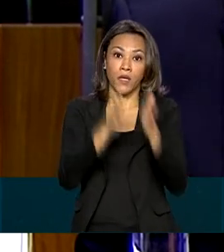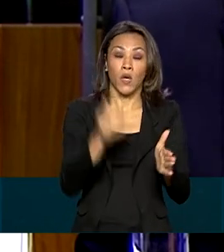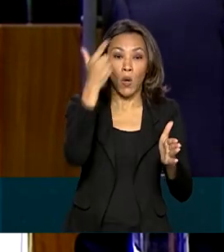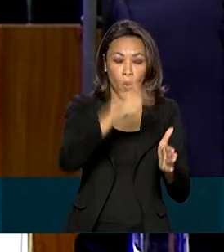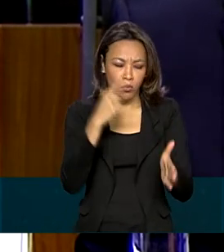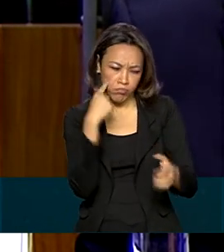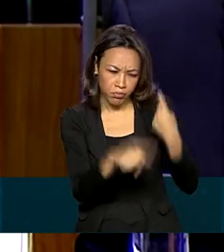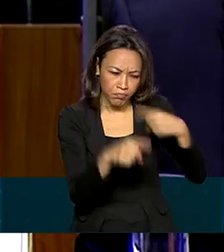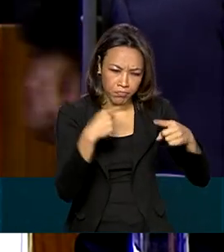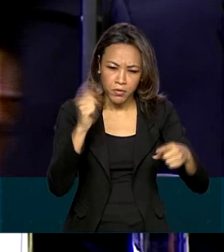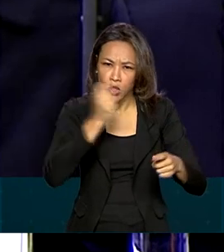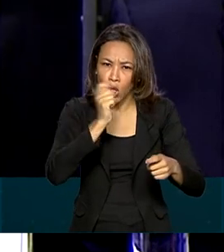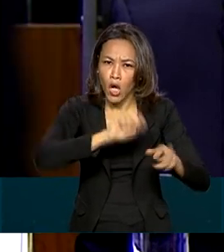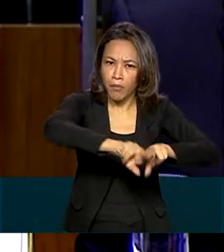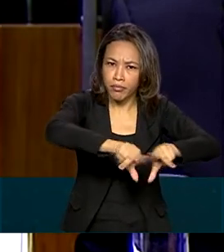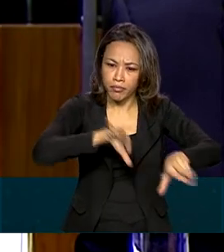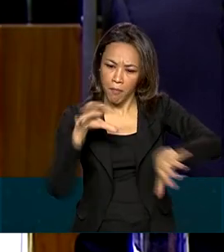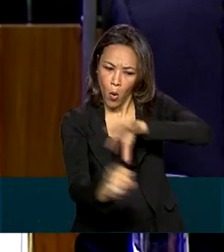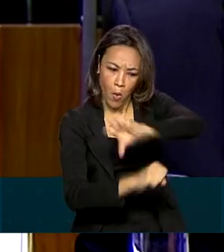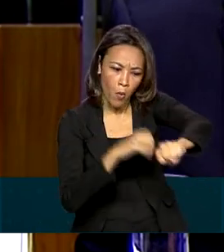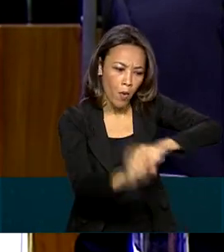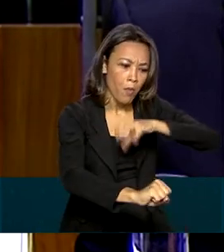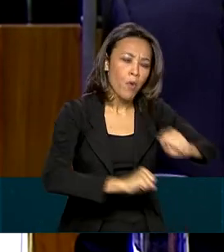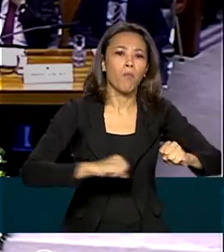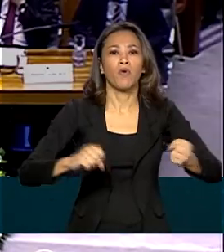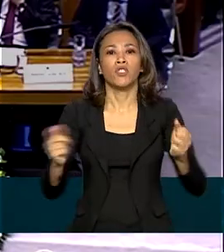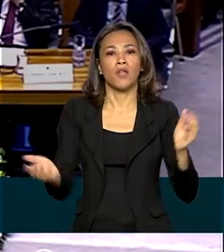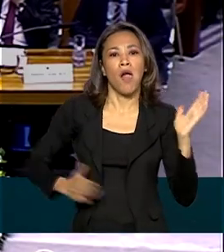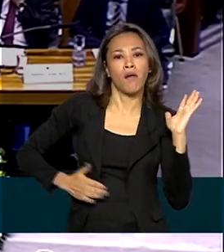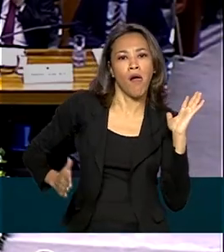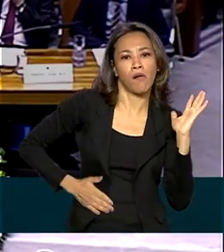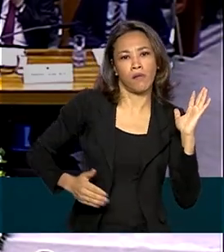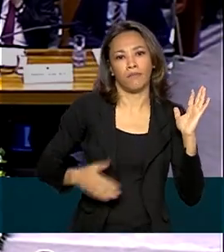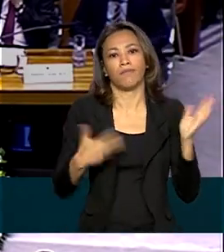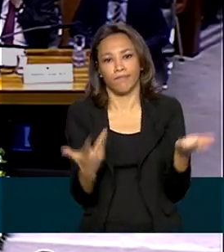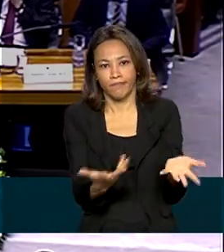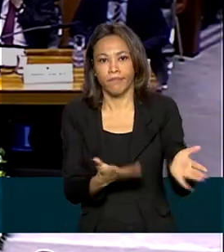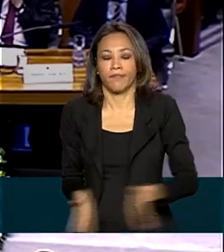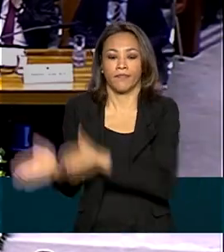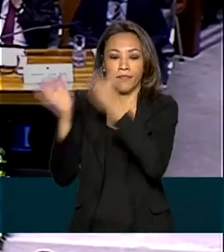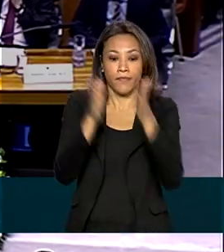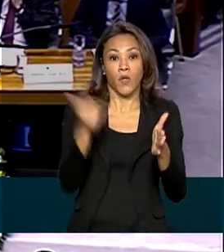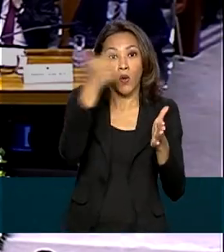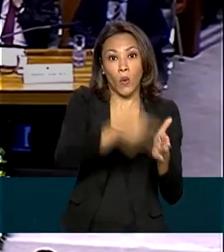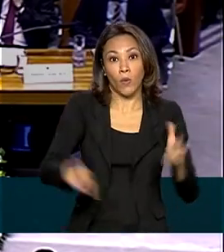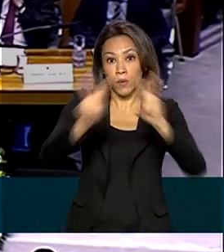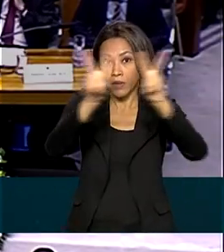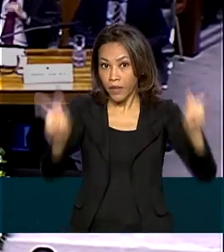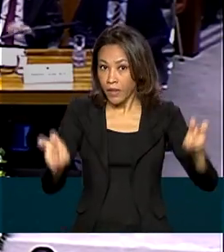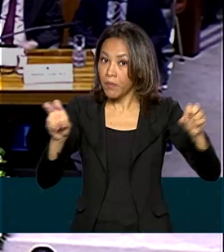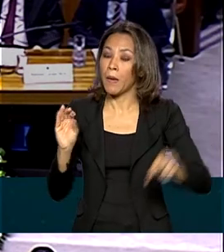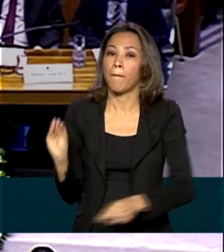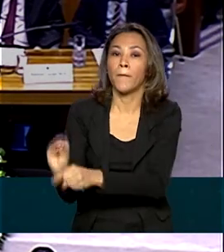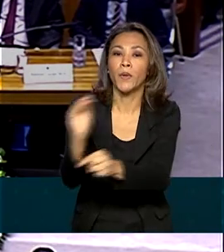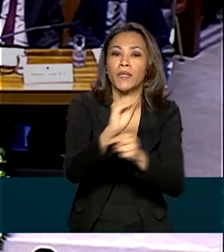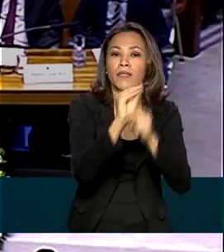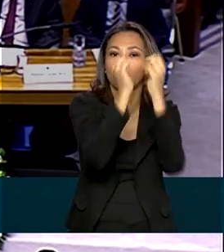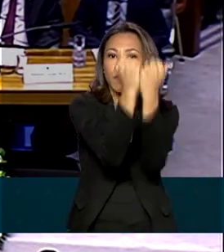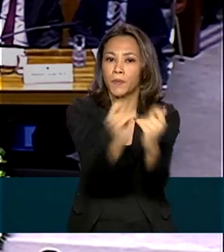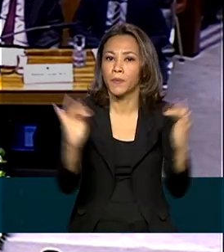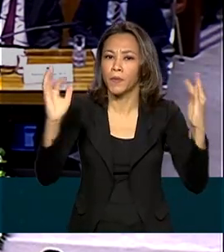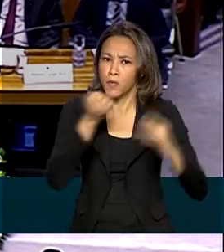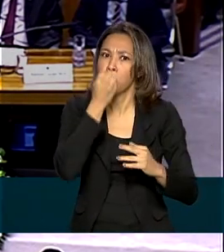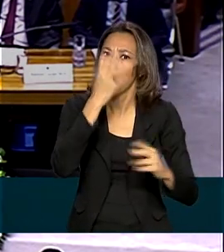entorpecente listas e milhões em bens de traficantes a proteção ao meio ambiente os bons resultados do